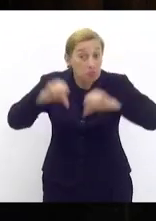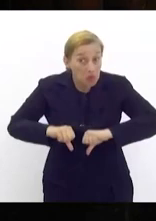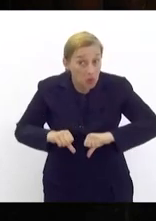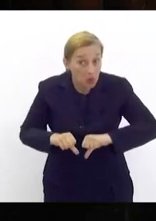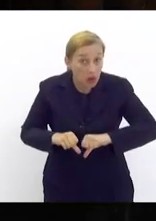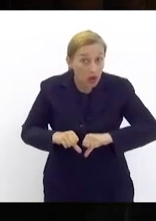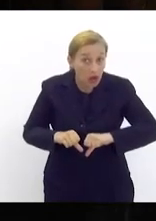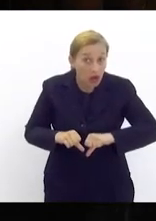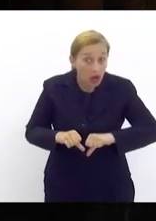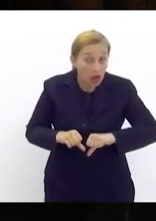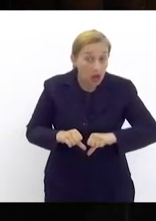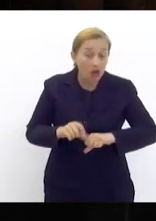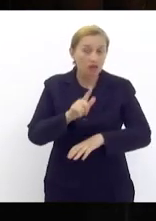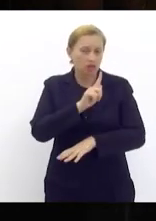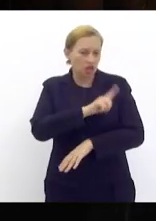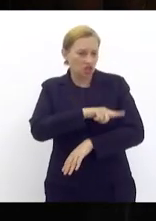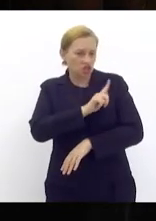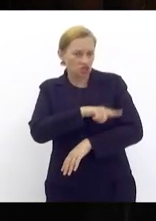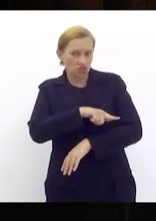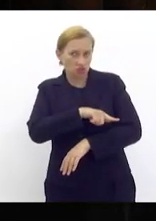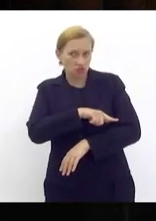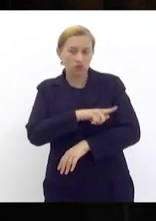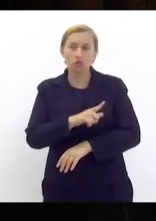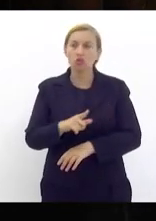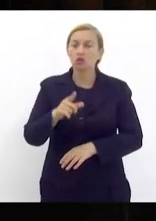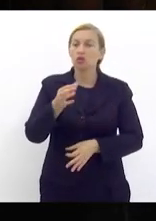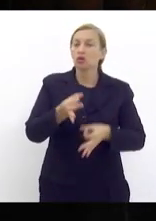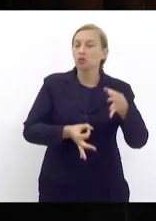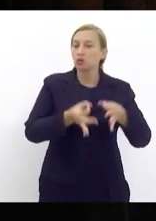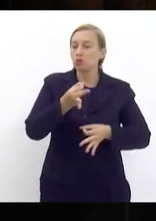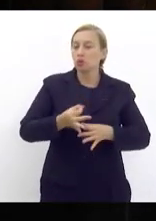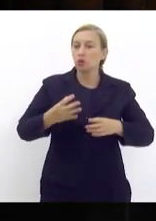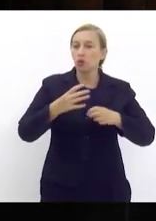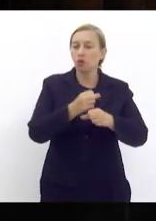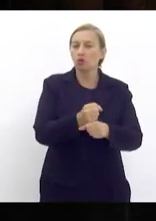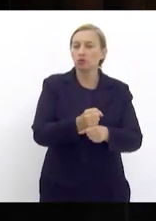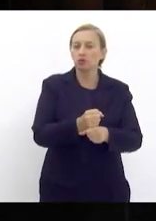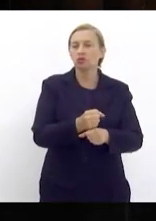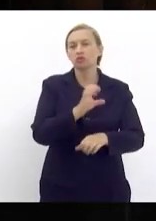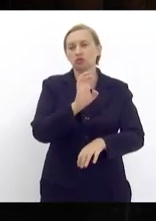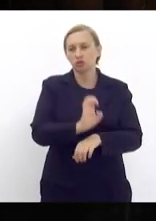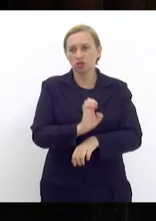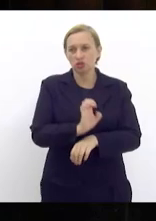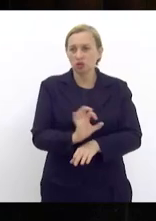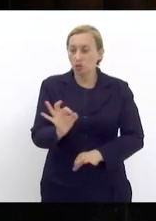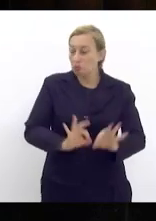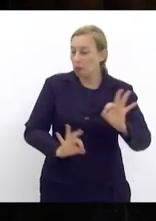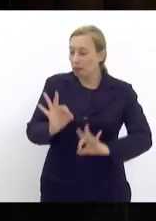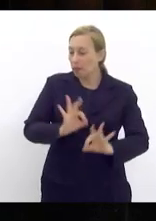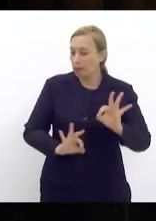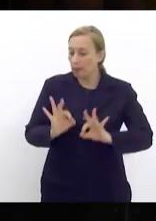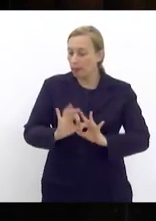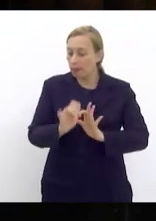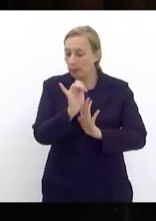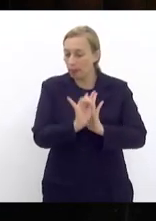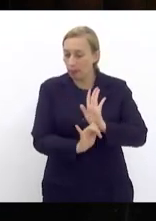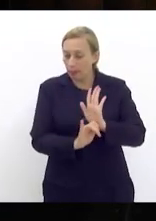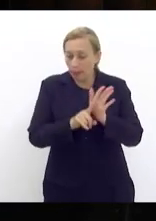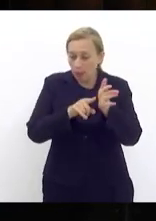que virou a gestão desse programa? O Tribunal de Contas do Estado elaborou um relatório de